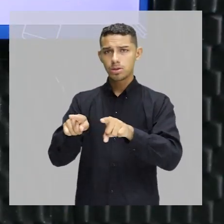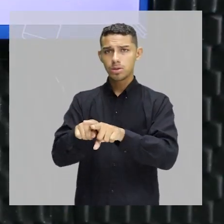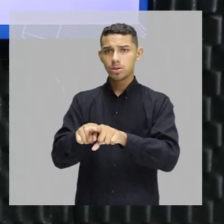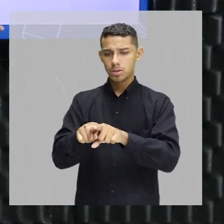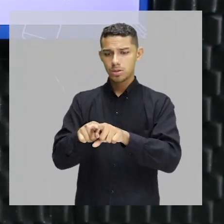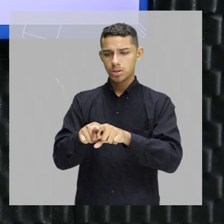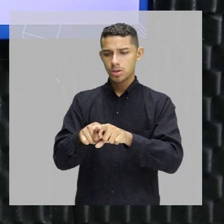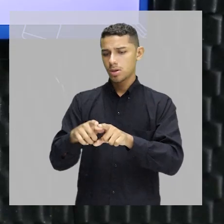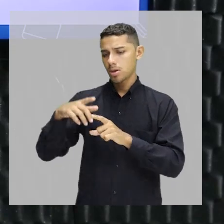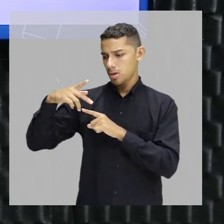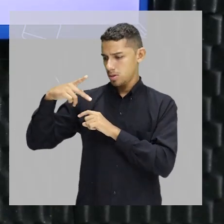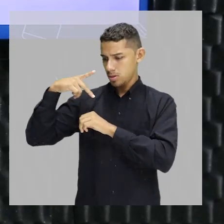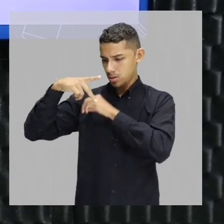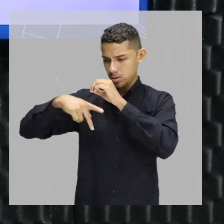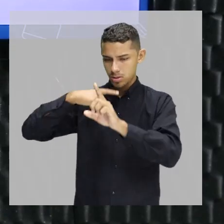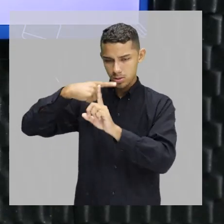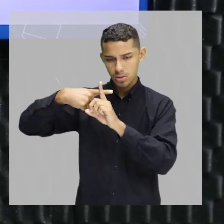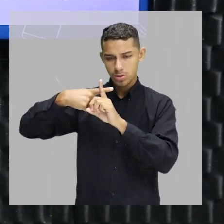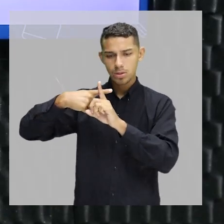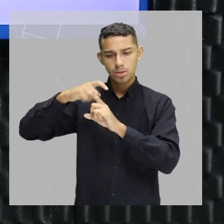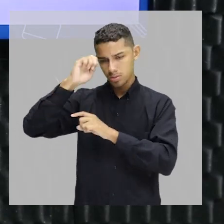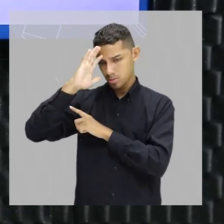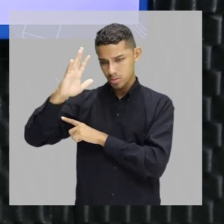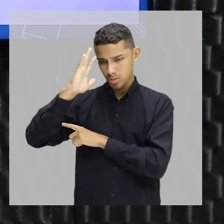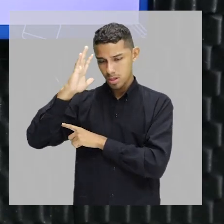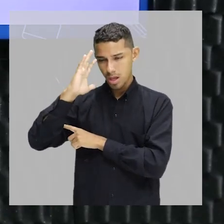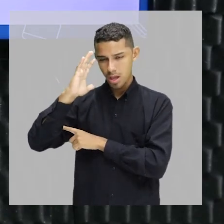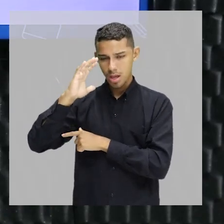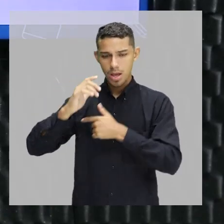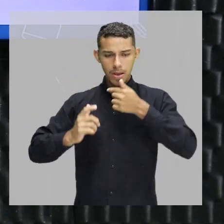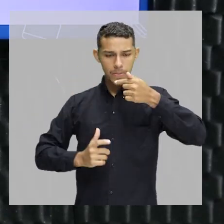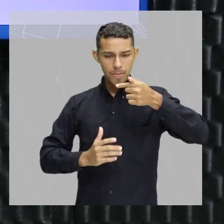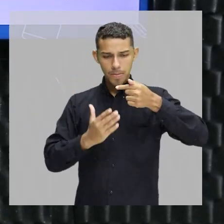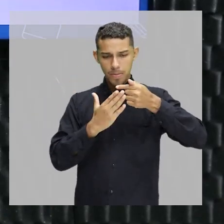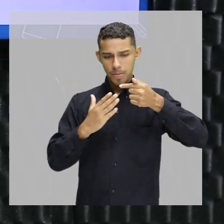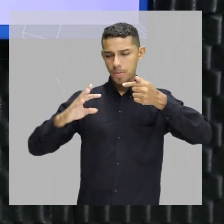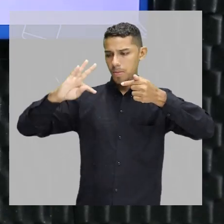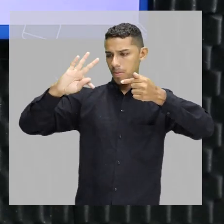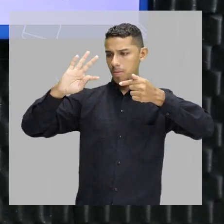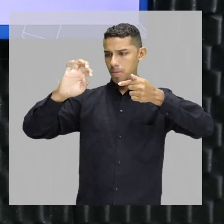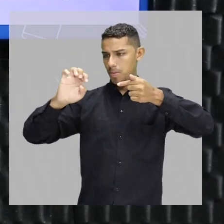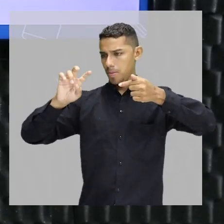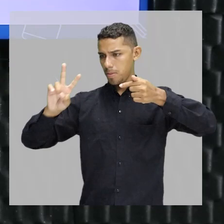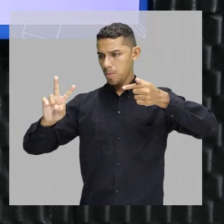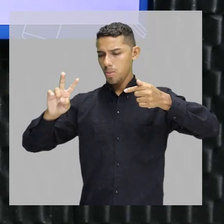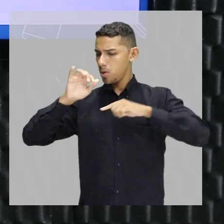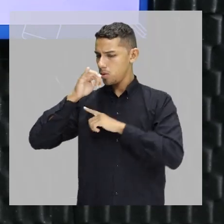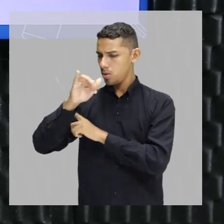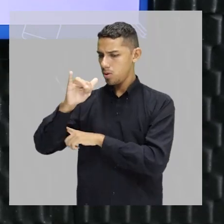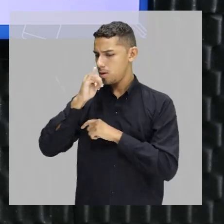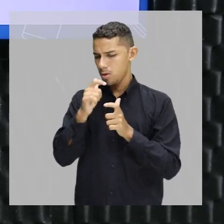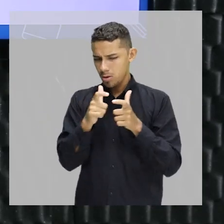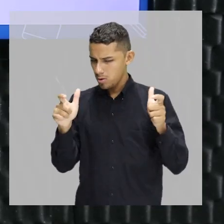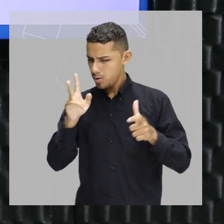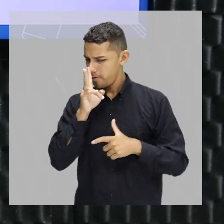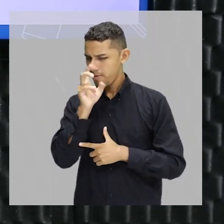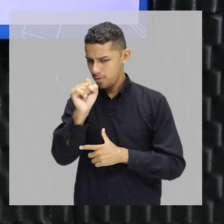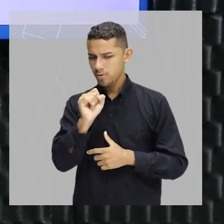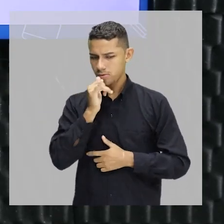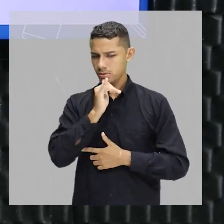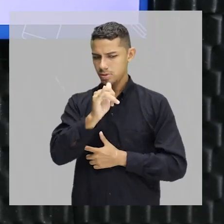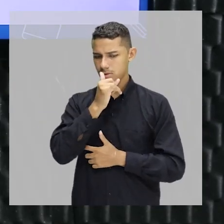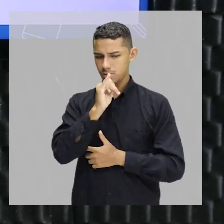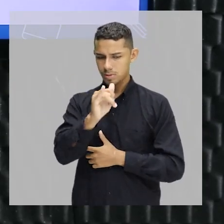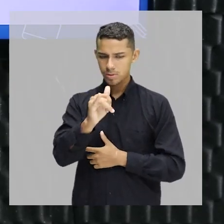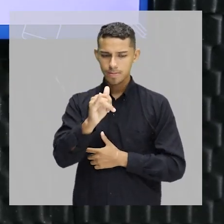partículas, tanto de prótons, certo? De uma energia de 7 teraelectrovolts, é uma energia muito grande, tá